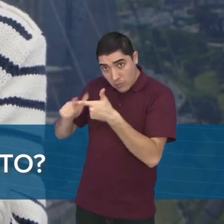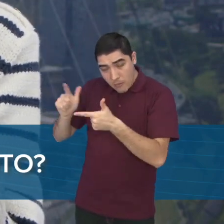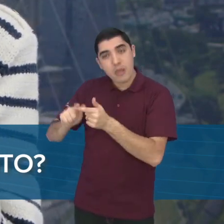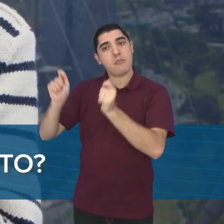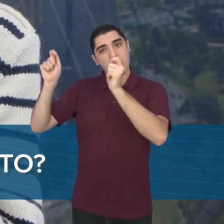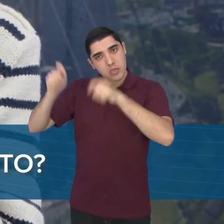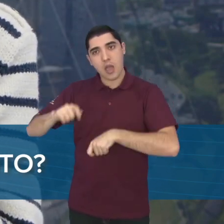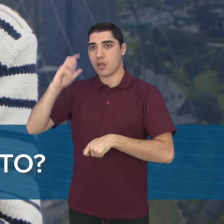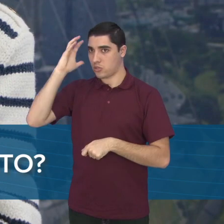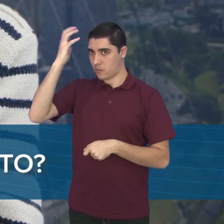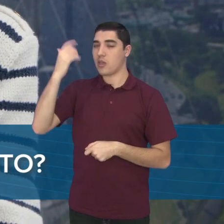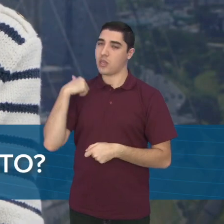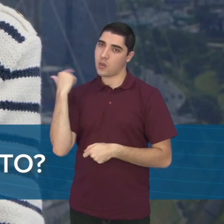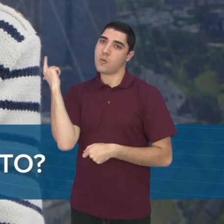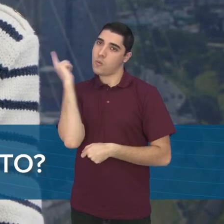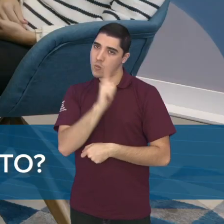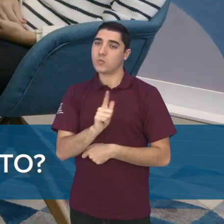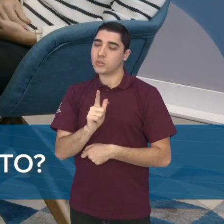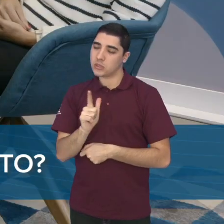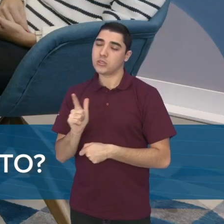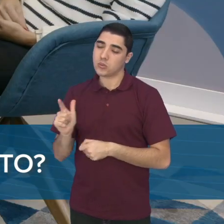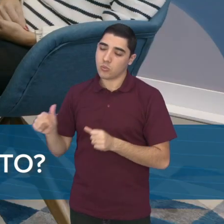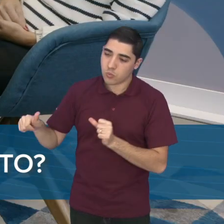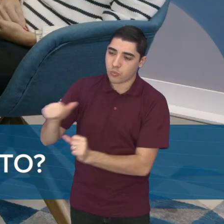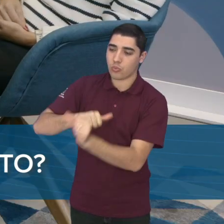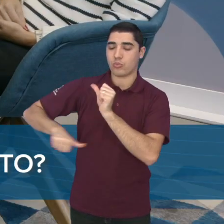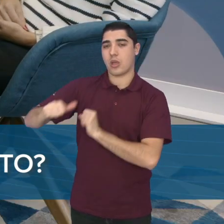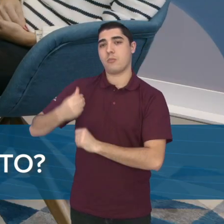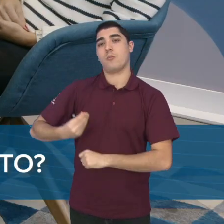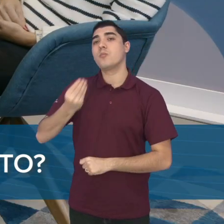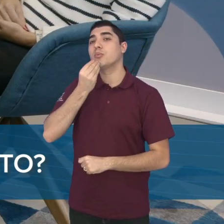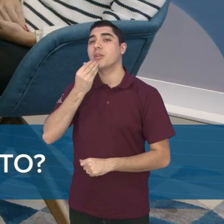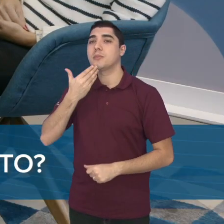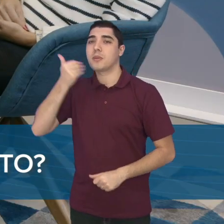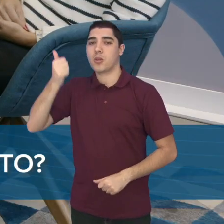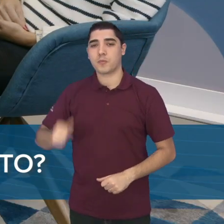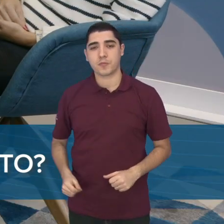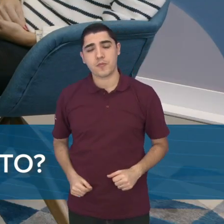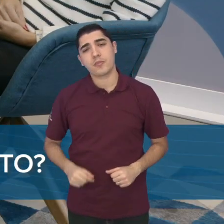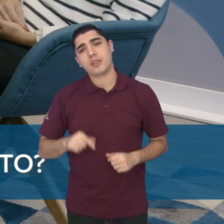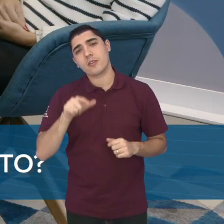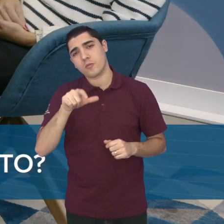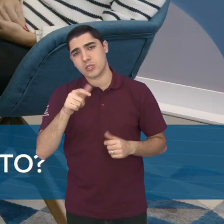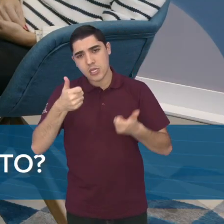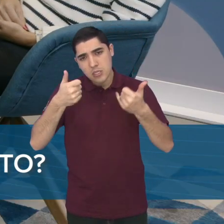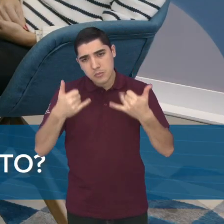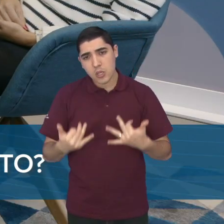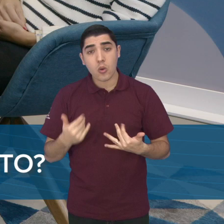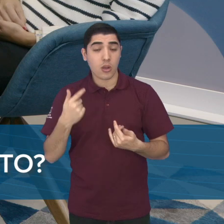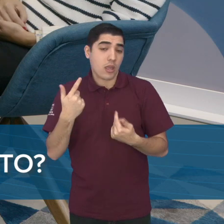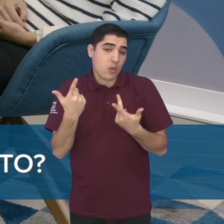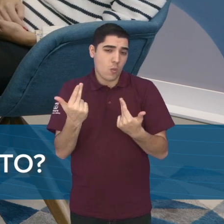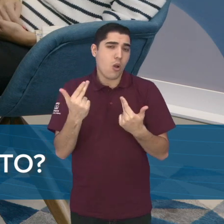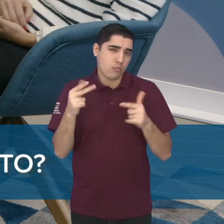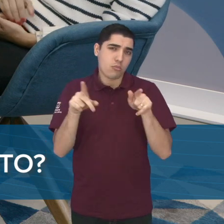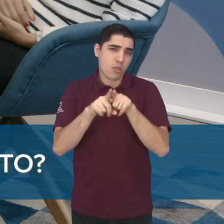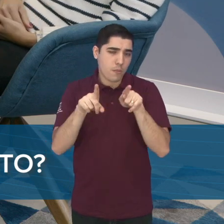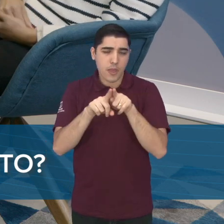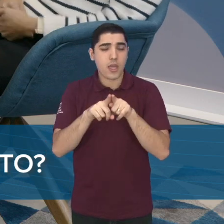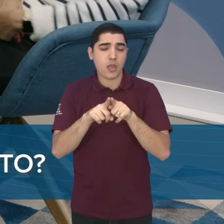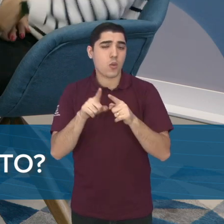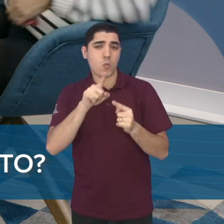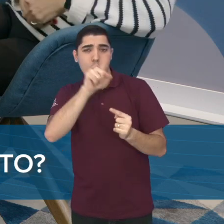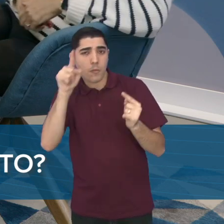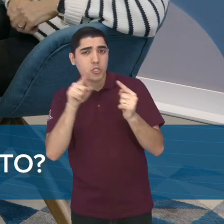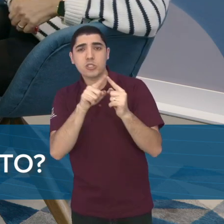consigo lidar, né? Eu consigo sair dessa situação. Então, o que você falou de ampliar essas possibilidades, de ressignificar, porque na verdade, né,